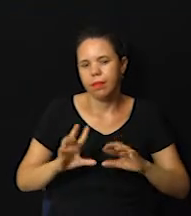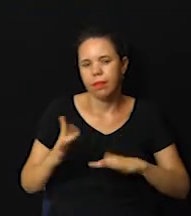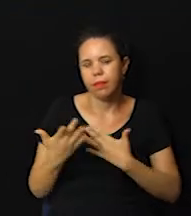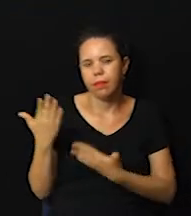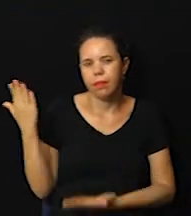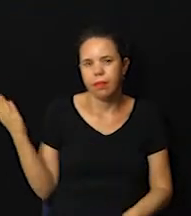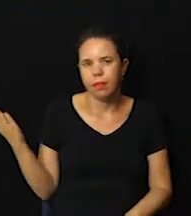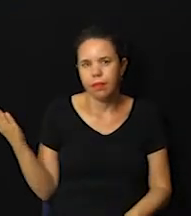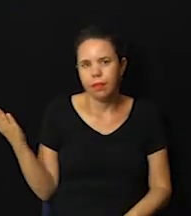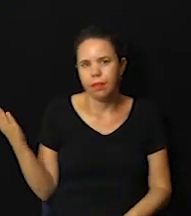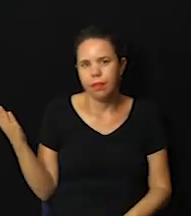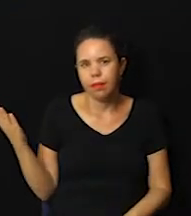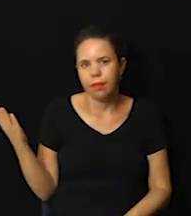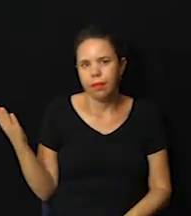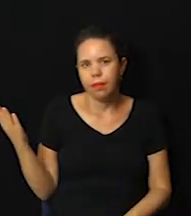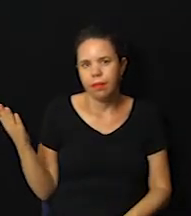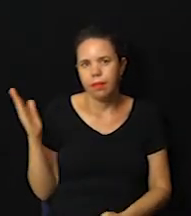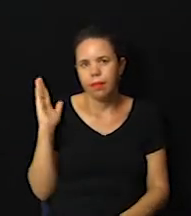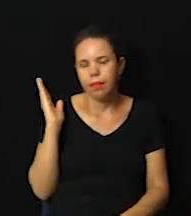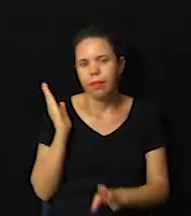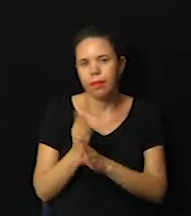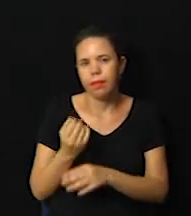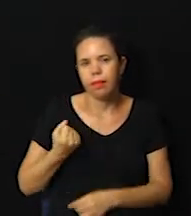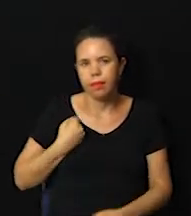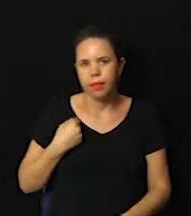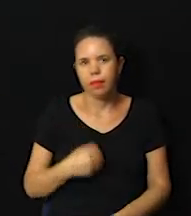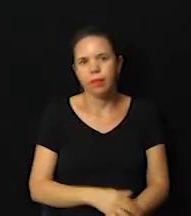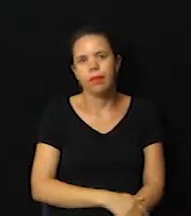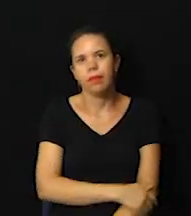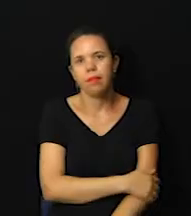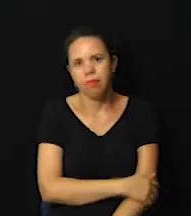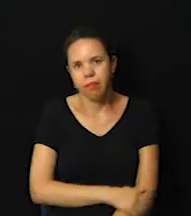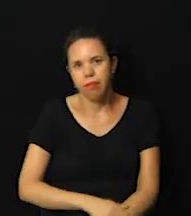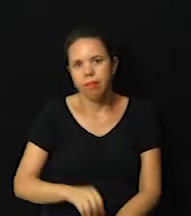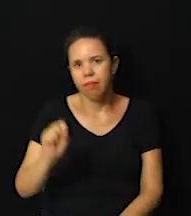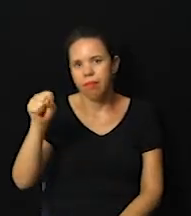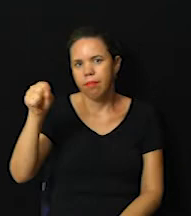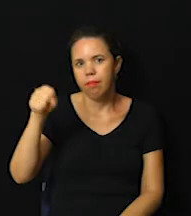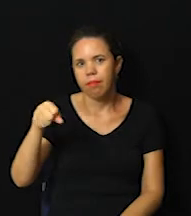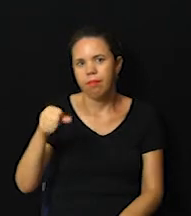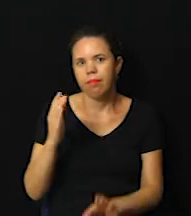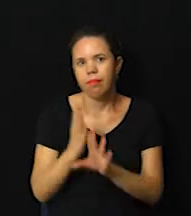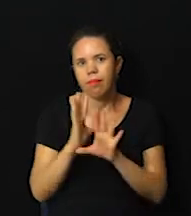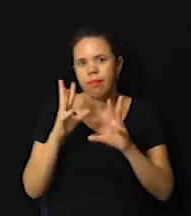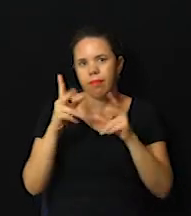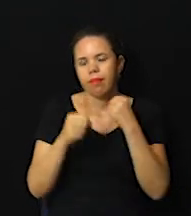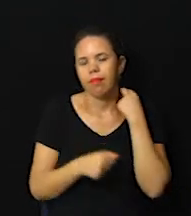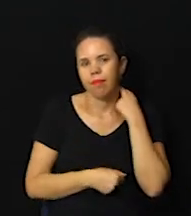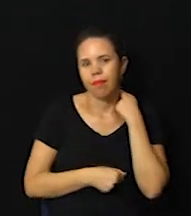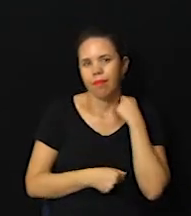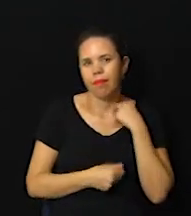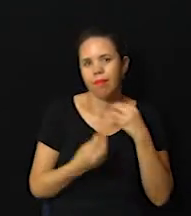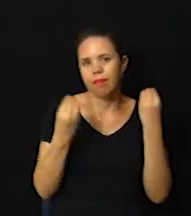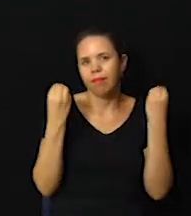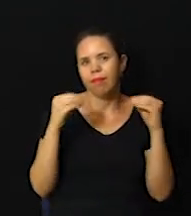redes sociais que a gente acha esses números aí, né? Sim, acha tudo. Está tudo